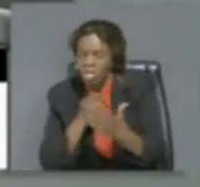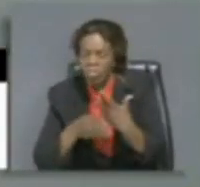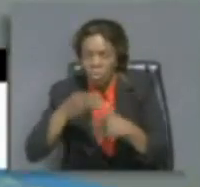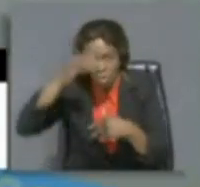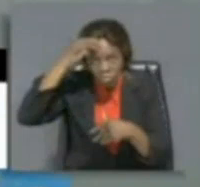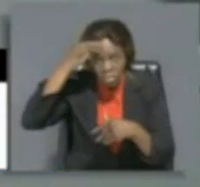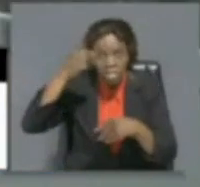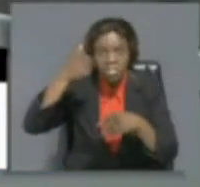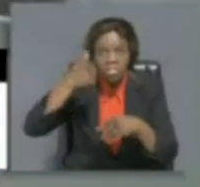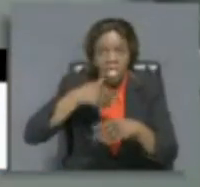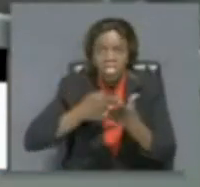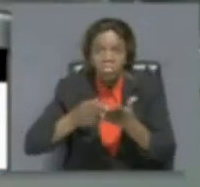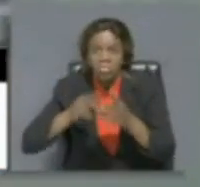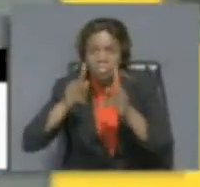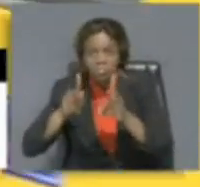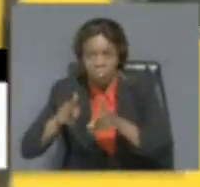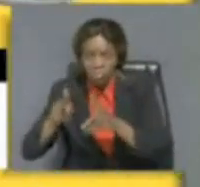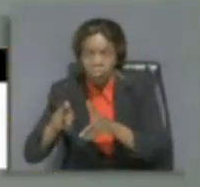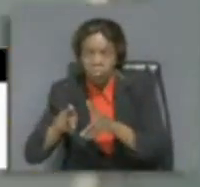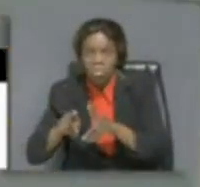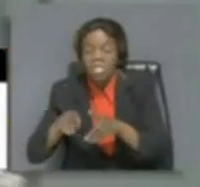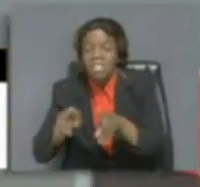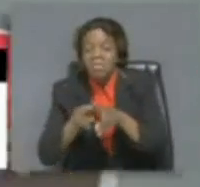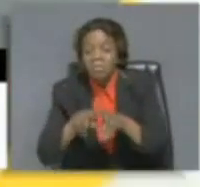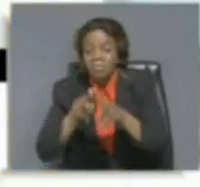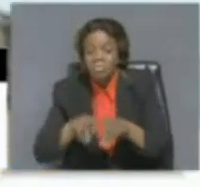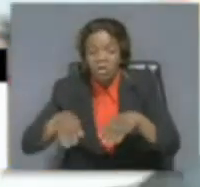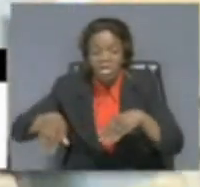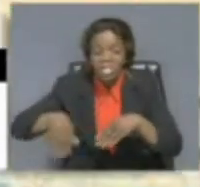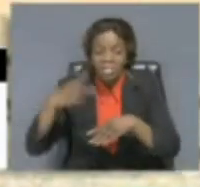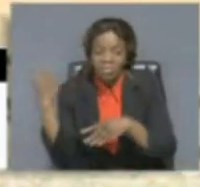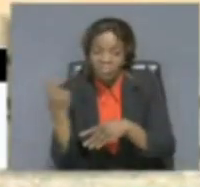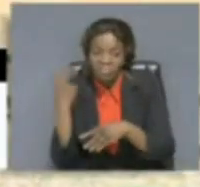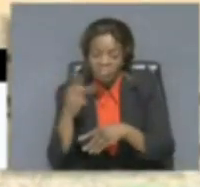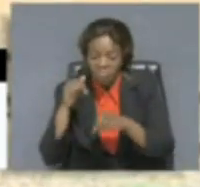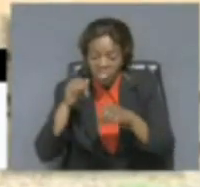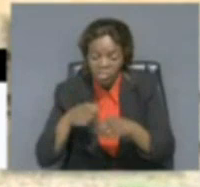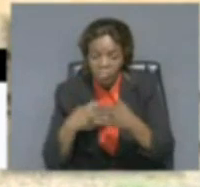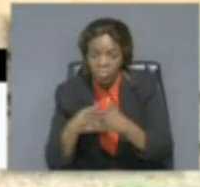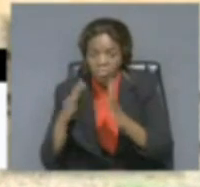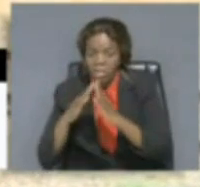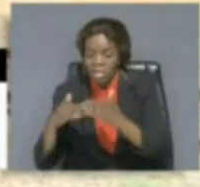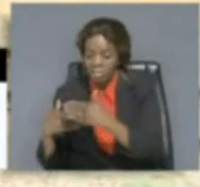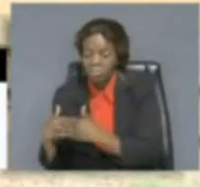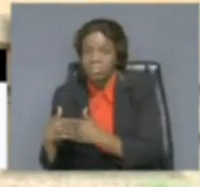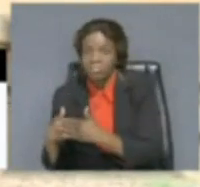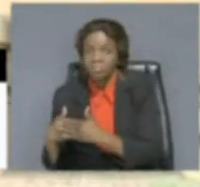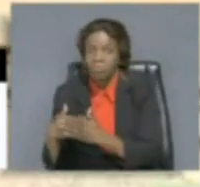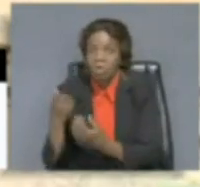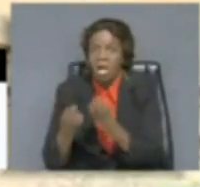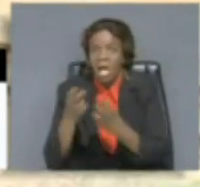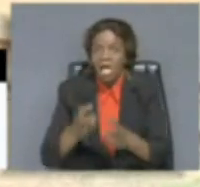disposição dos passageiros. E para os cidadãos que vivem nas áreas ribeirinhas, nós pedimos mais uma vez que